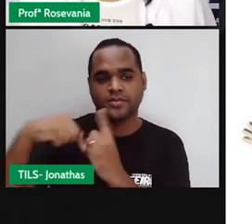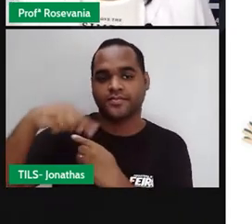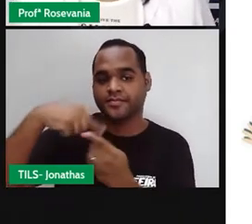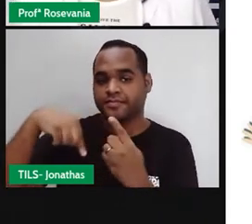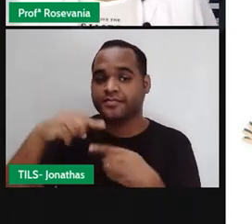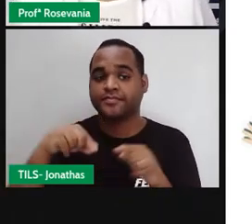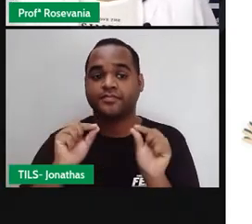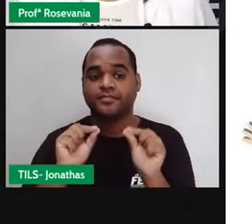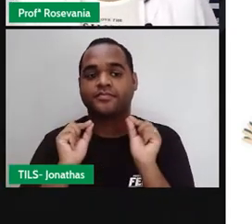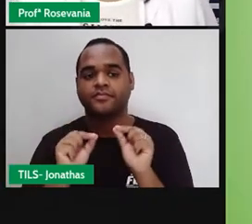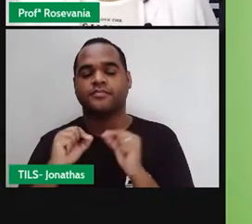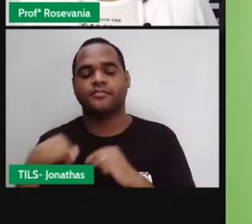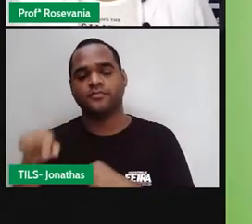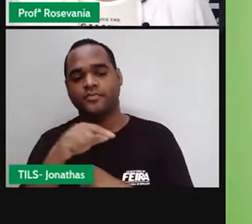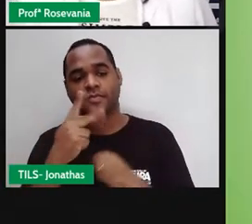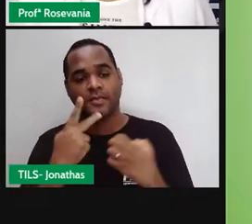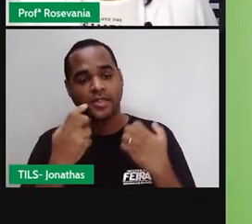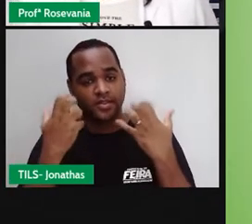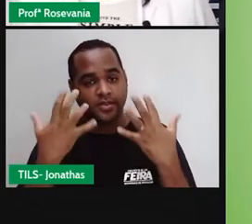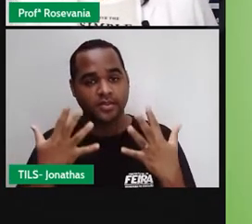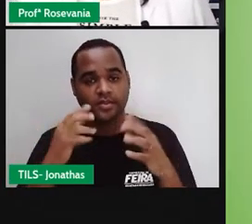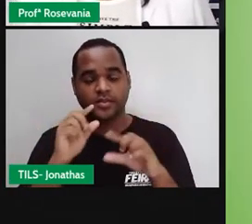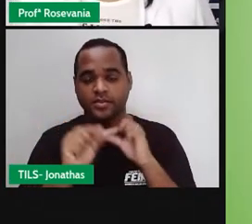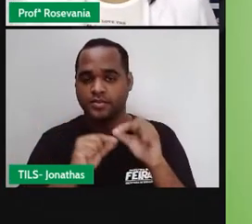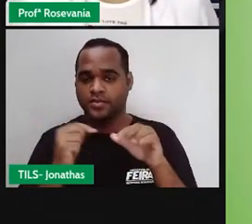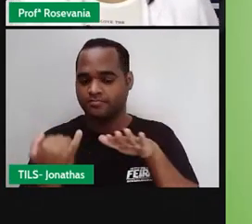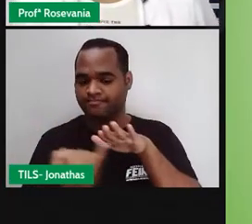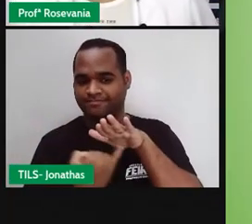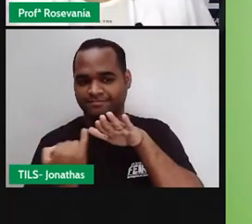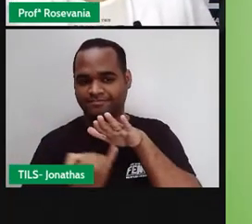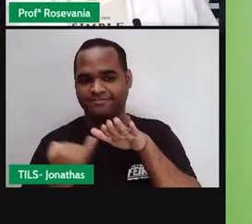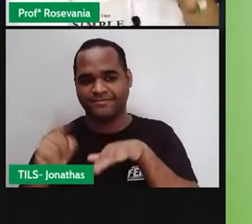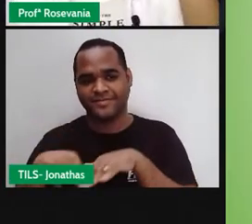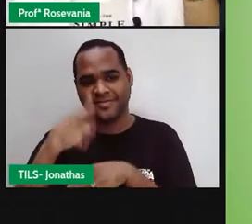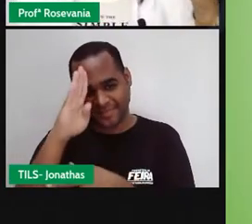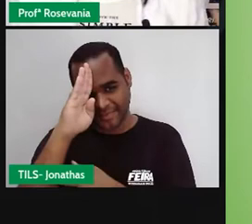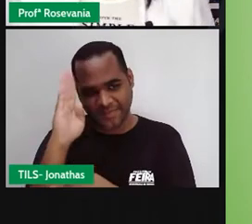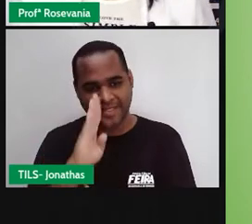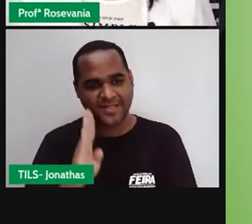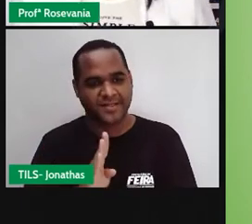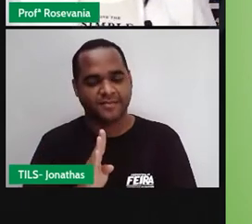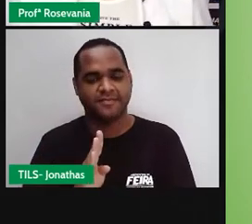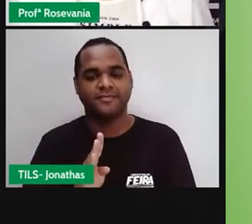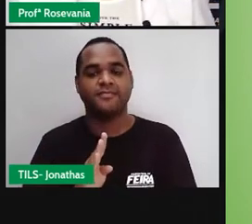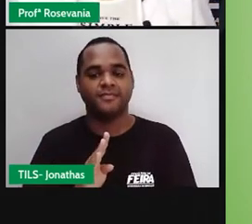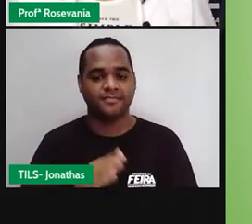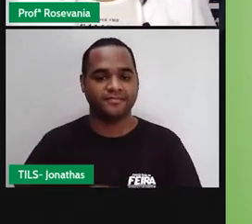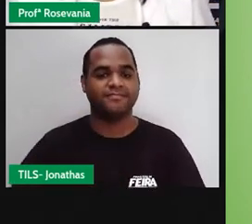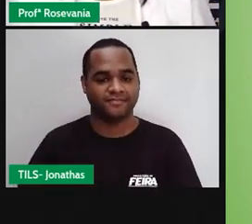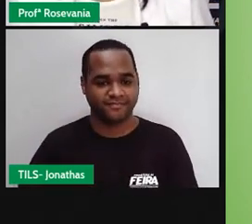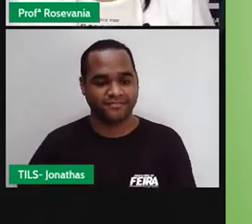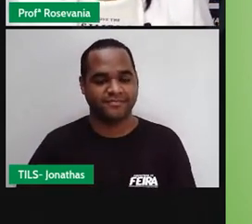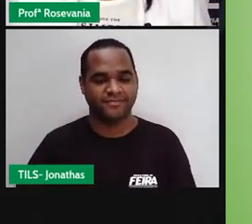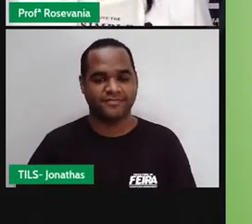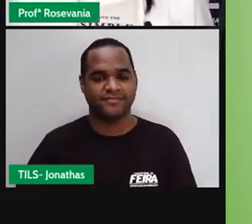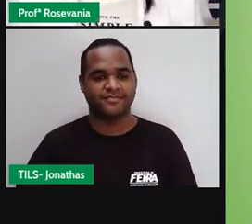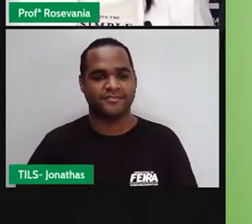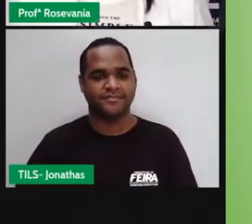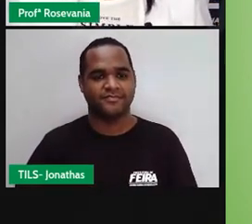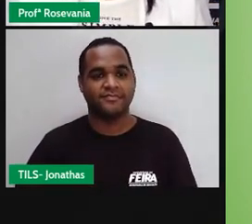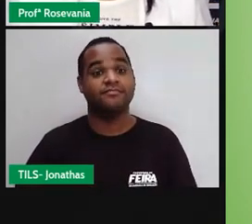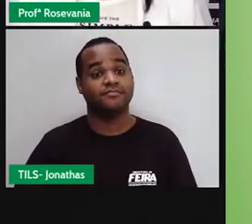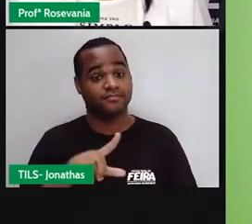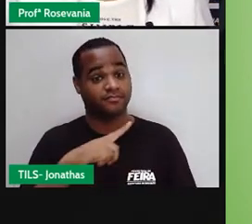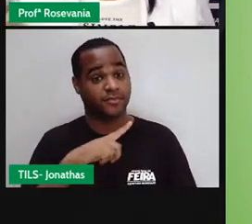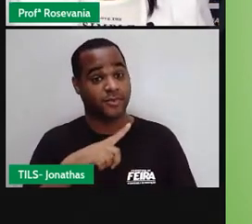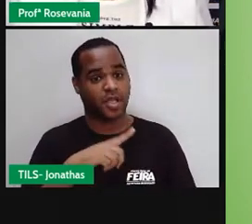outro. Então, nós vamos falar hoje, né, sobre a industrialização e especialmente a industrialização brasileira. Né, ela